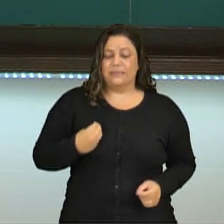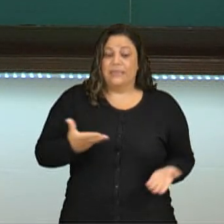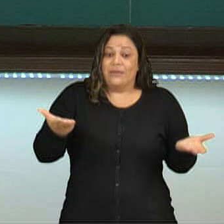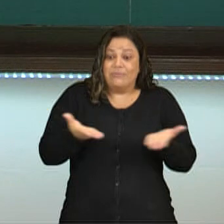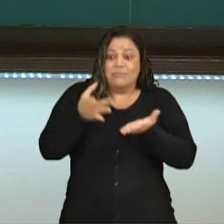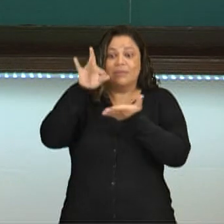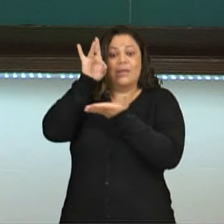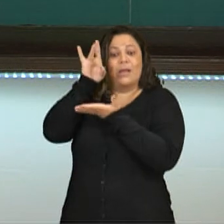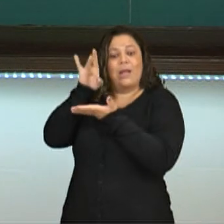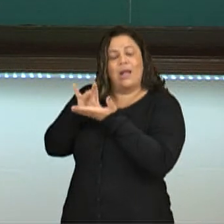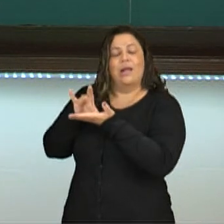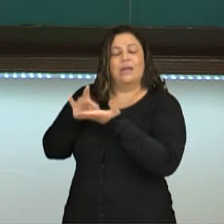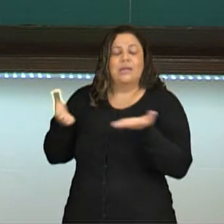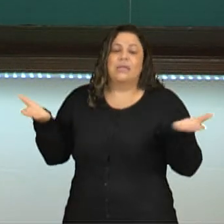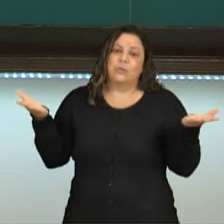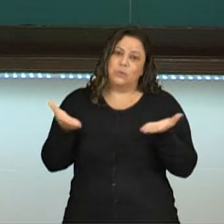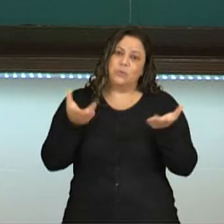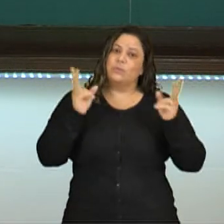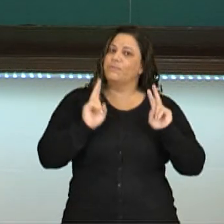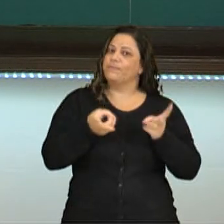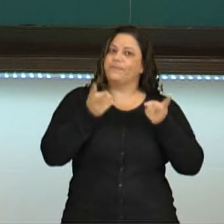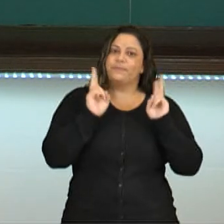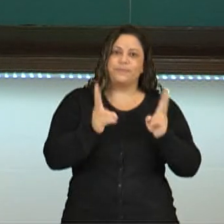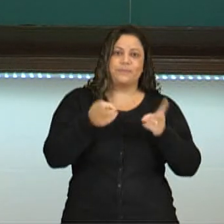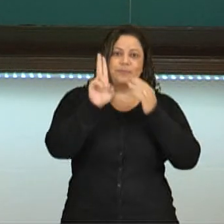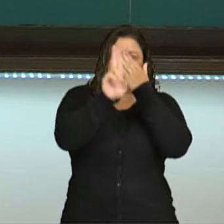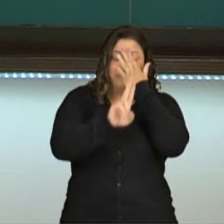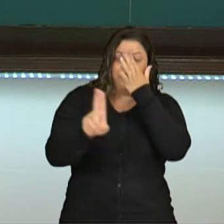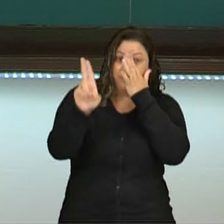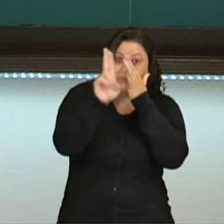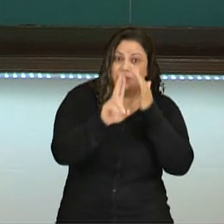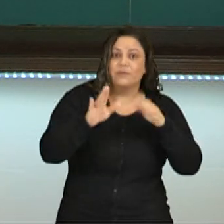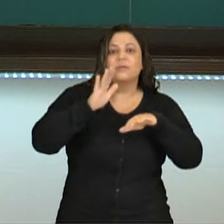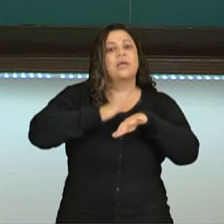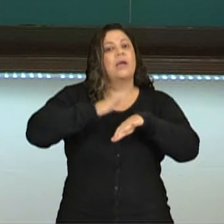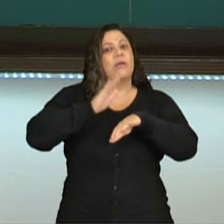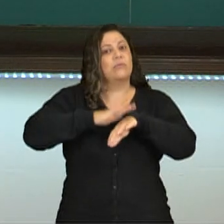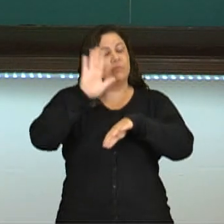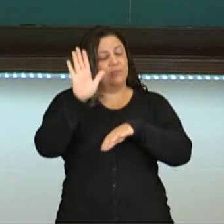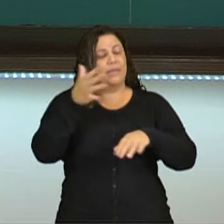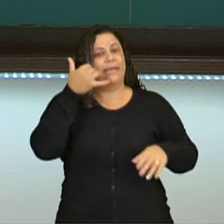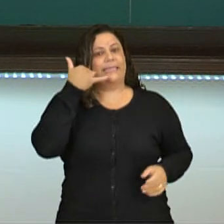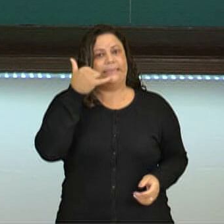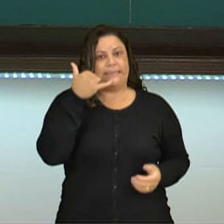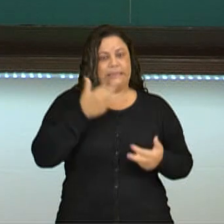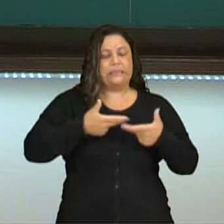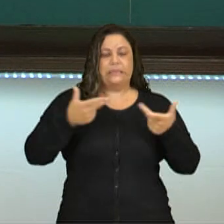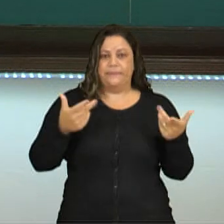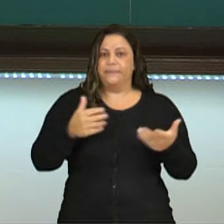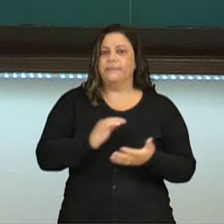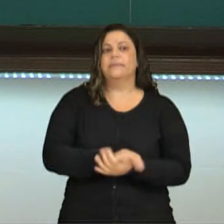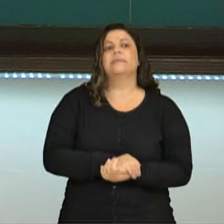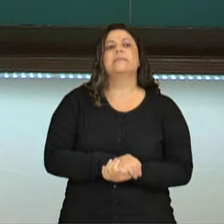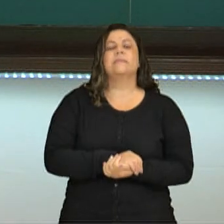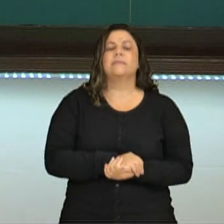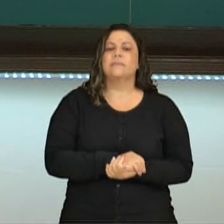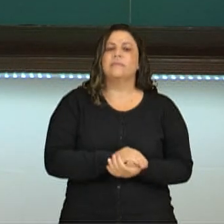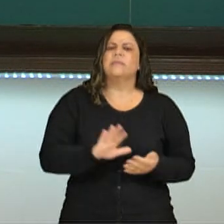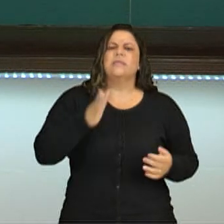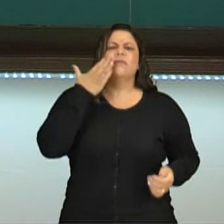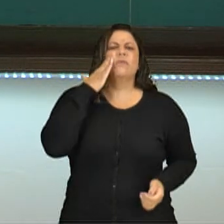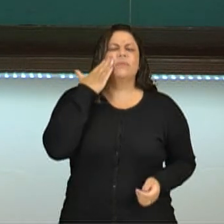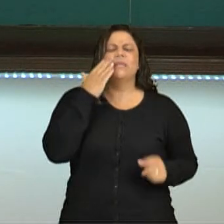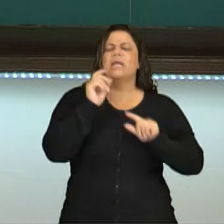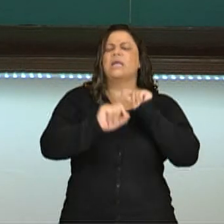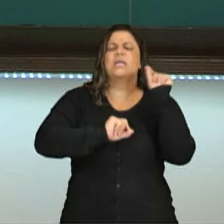realidade. Cada vez nós usamos mais esses aparelhos, tá? Então, vamos entender